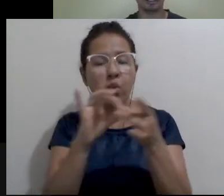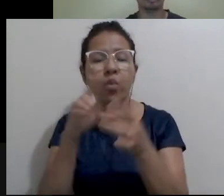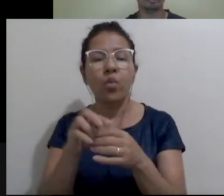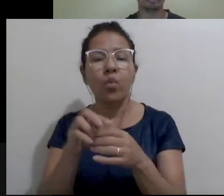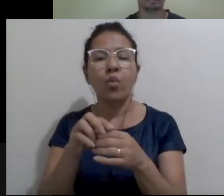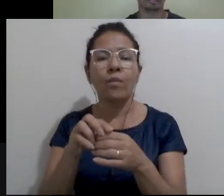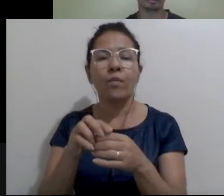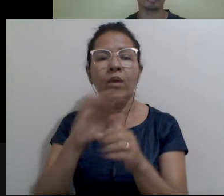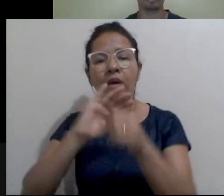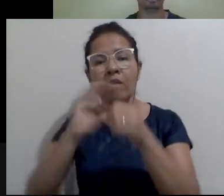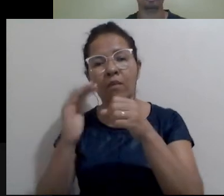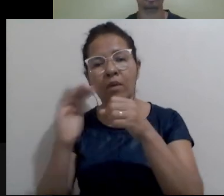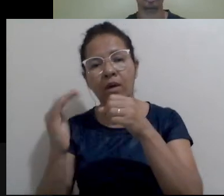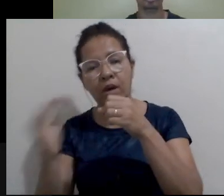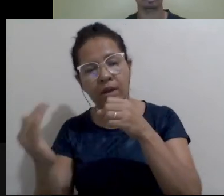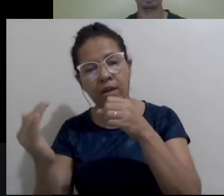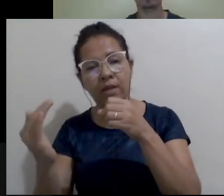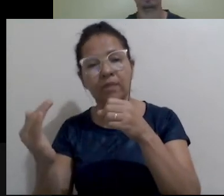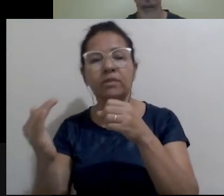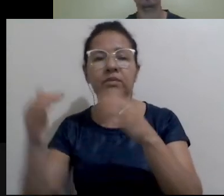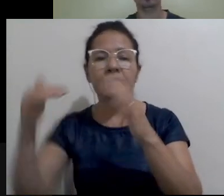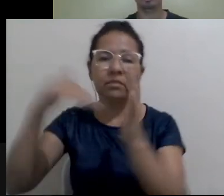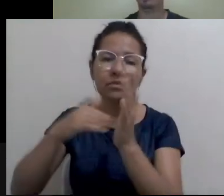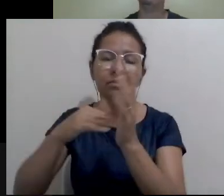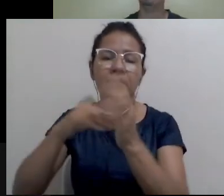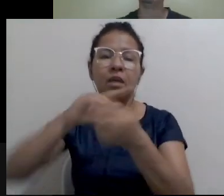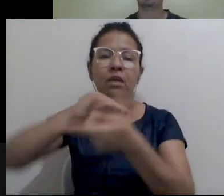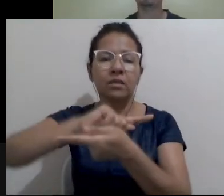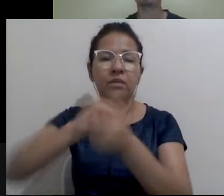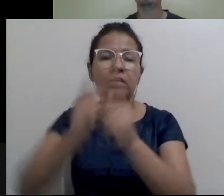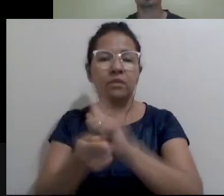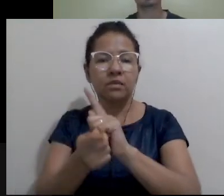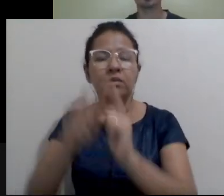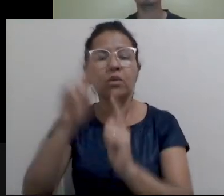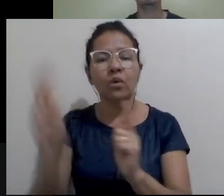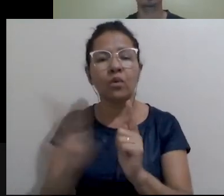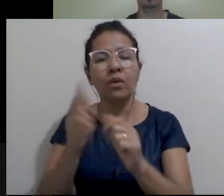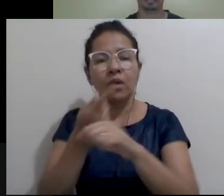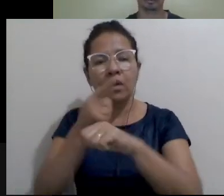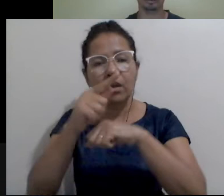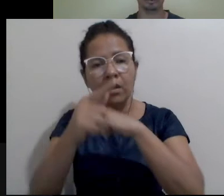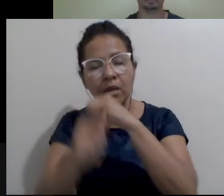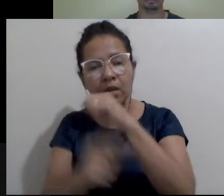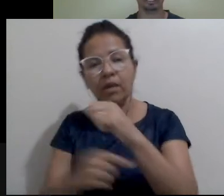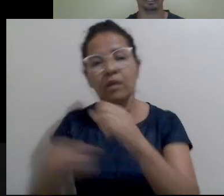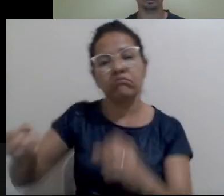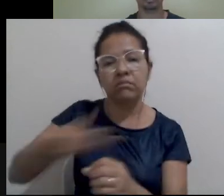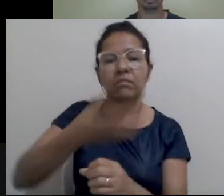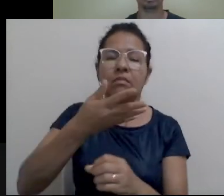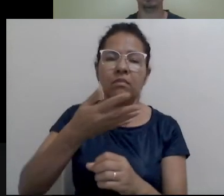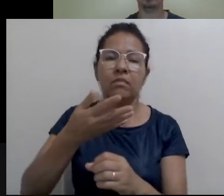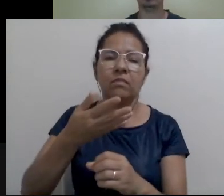valência, número de coordenação e geometria sejam mantidos é utilizar novos orbitais D, nível externo. Ou